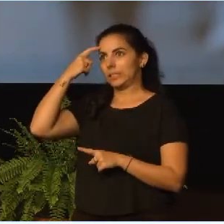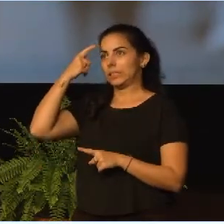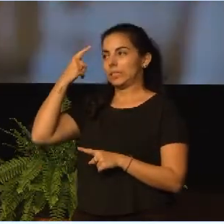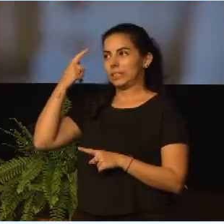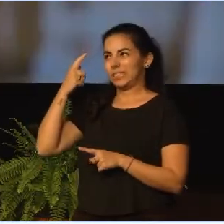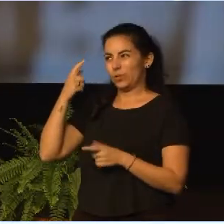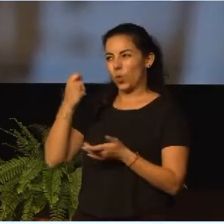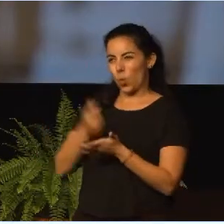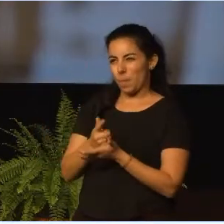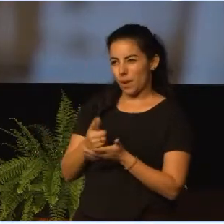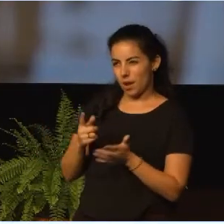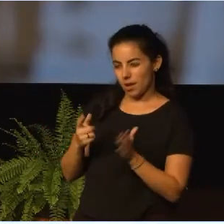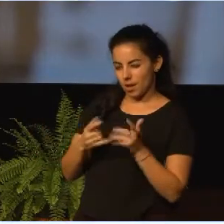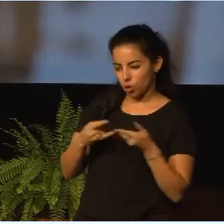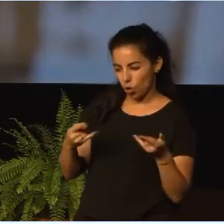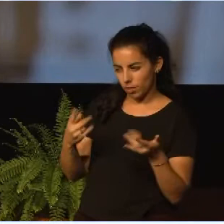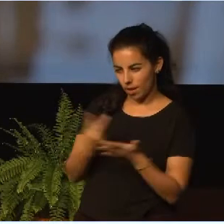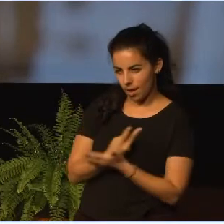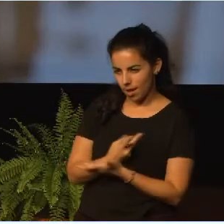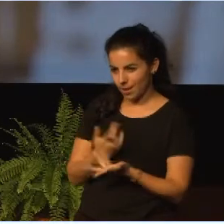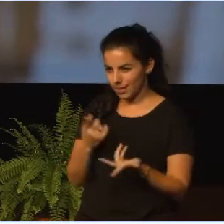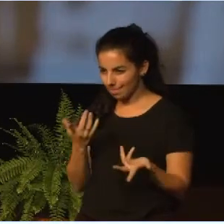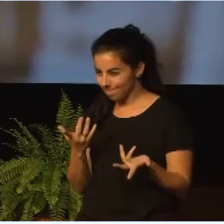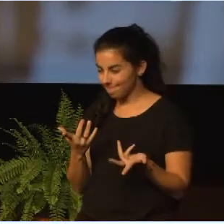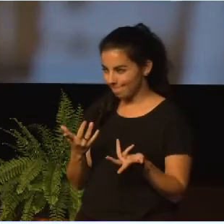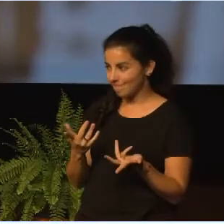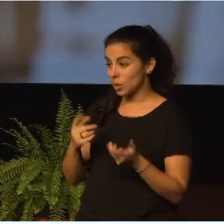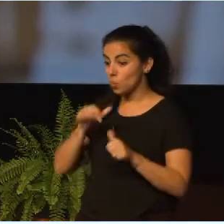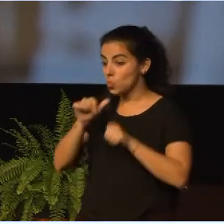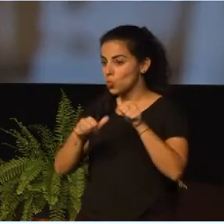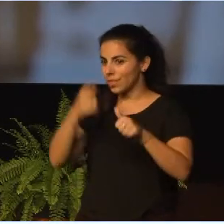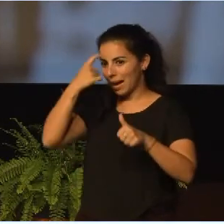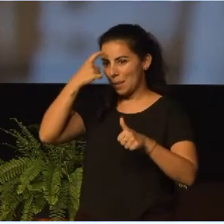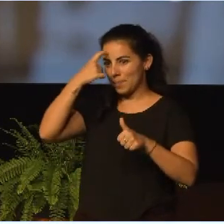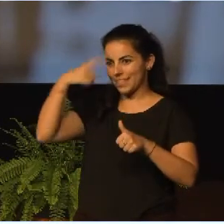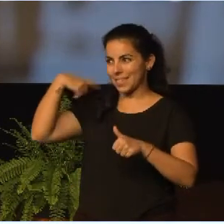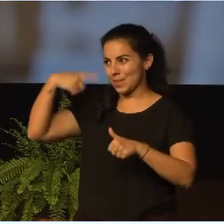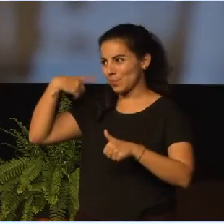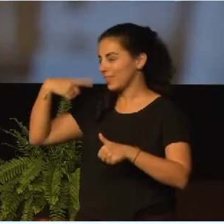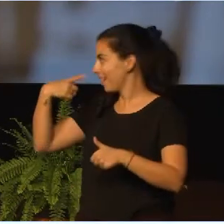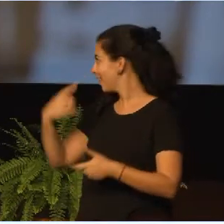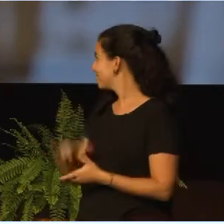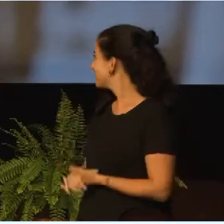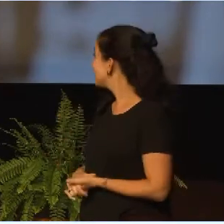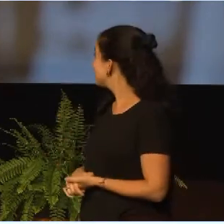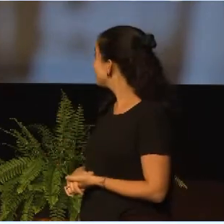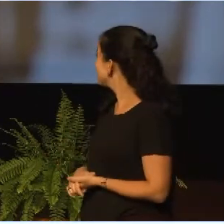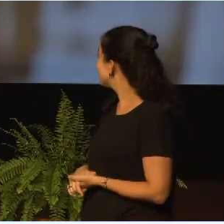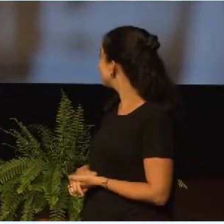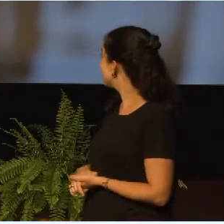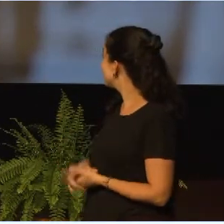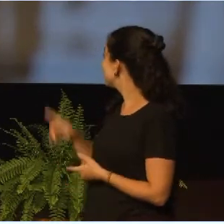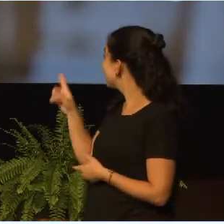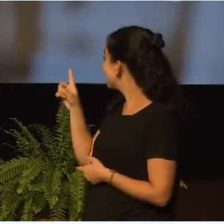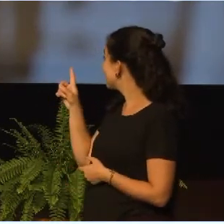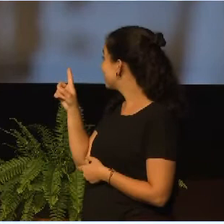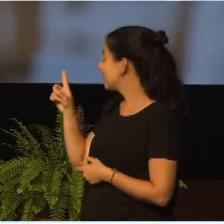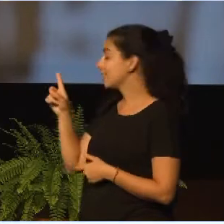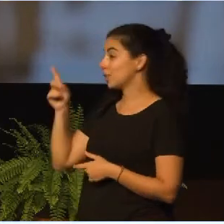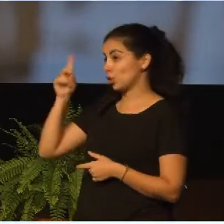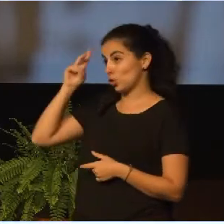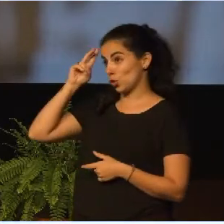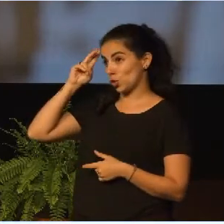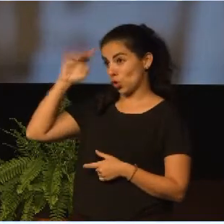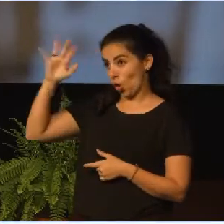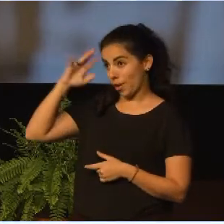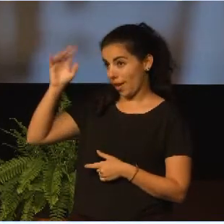quer. E a gente sonha grande, porque dá o mesmo trabalho de sonhar pequeno. Então a gente vai com tudo. Dá trabalho, gente. Não adianta. Vocês estão aqui hoje, vocês